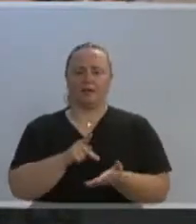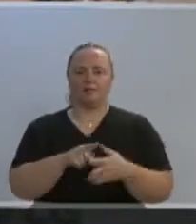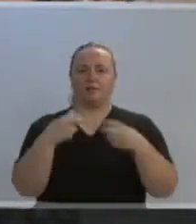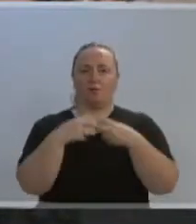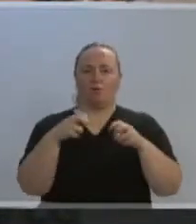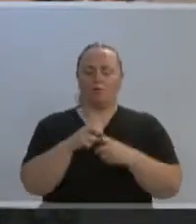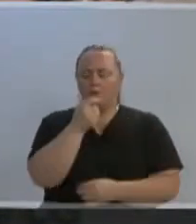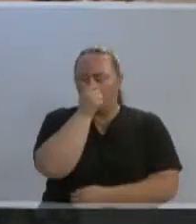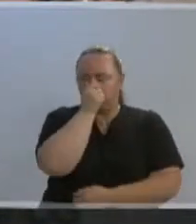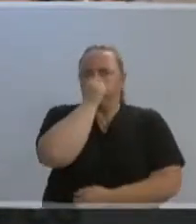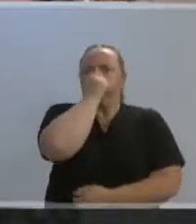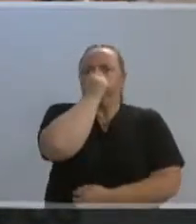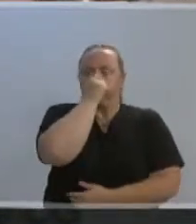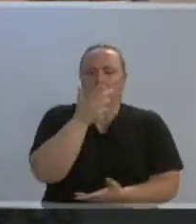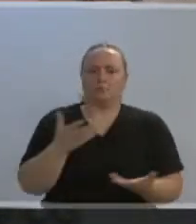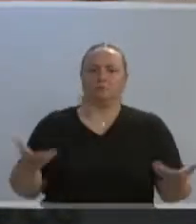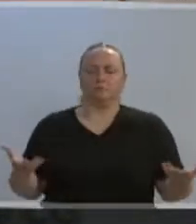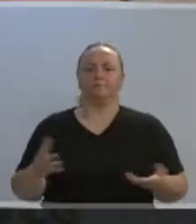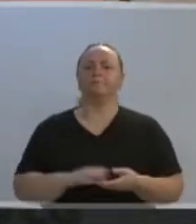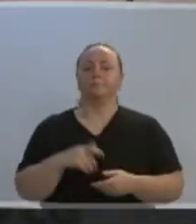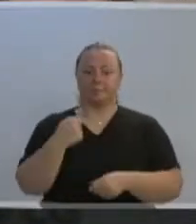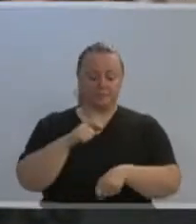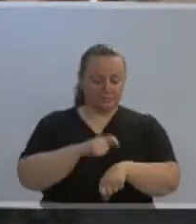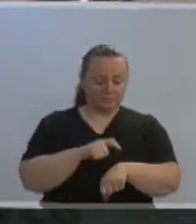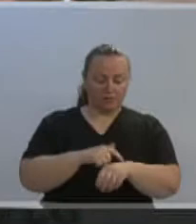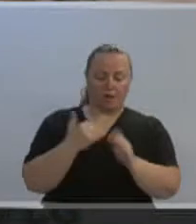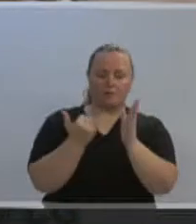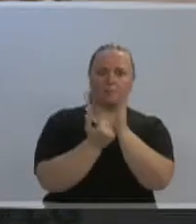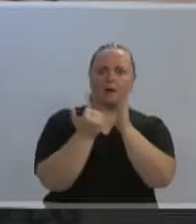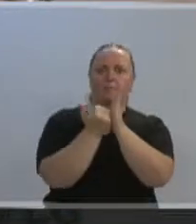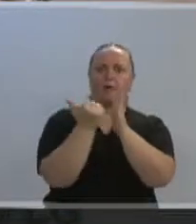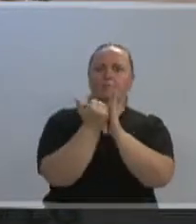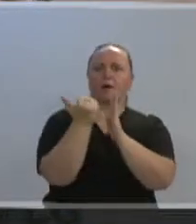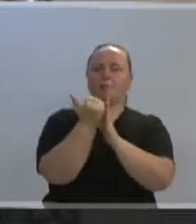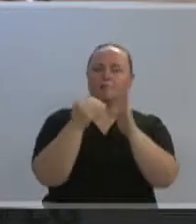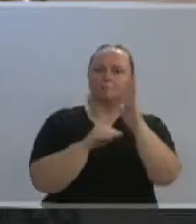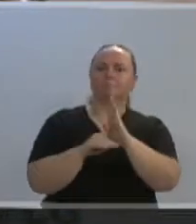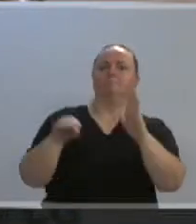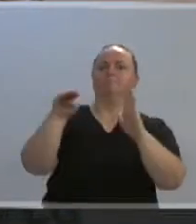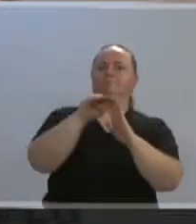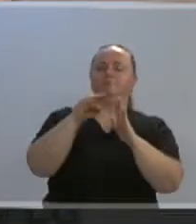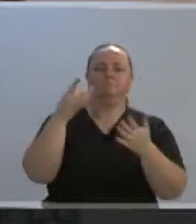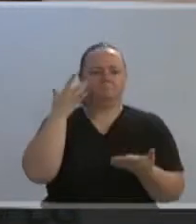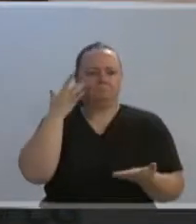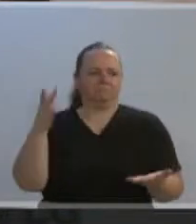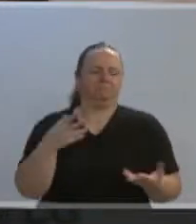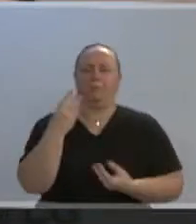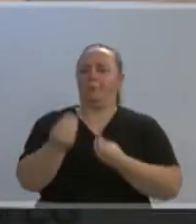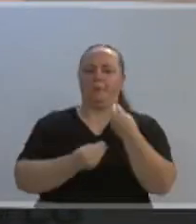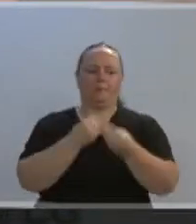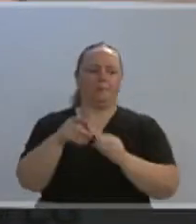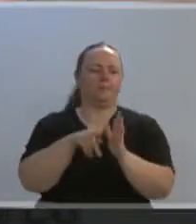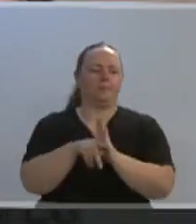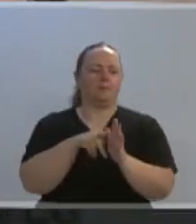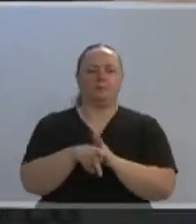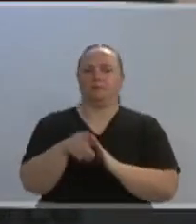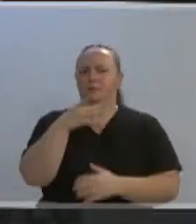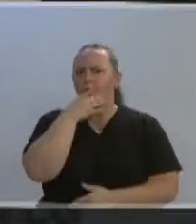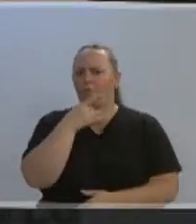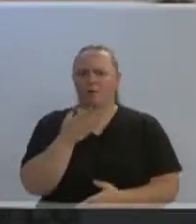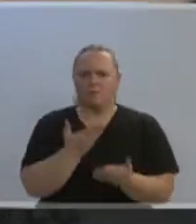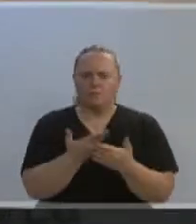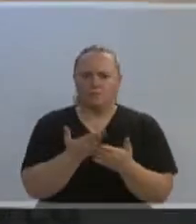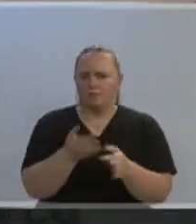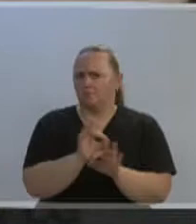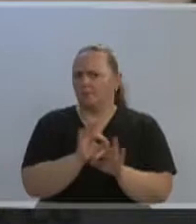ônibus, é nesses horários que nós deveríamos acrescer. Então está faltando um pouquinho de critério, não sei que estudo que eles estão fazendo, não devem estar estudando muito, porque você diminui,